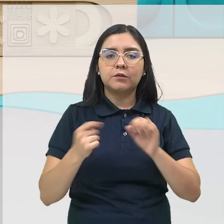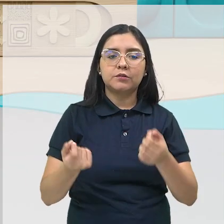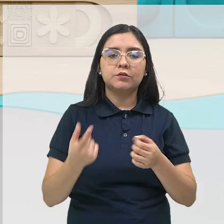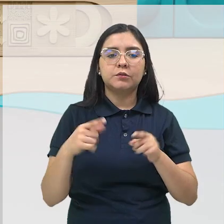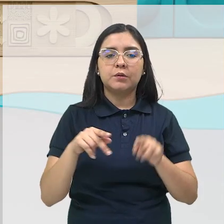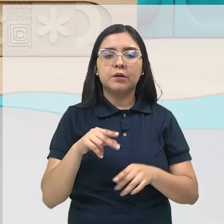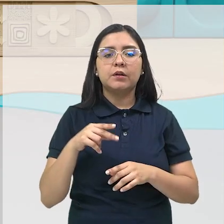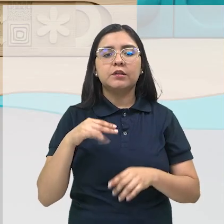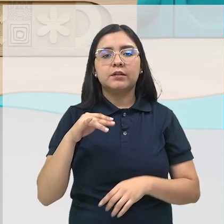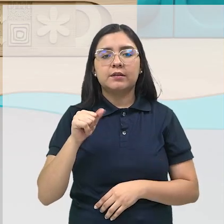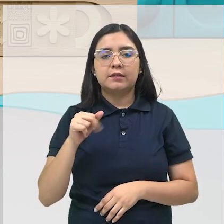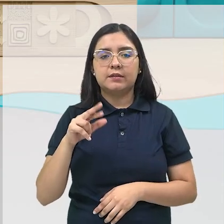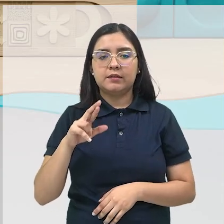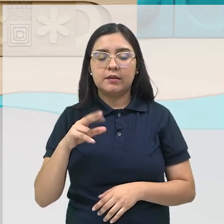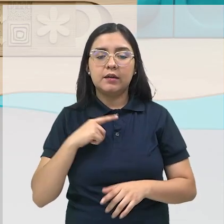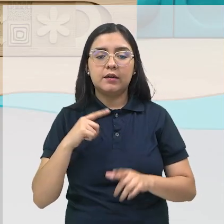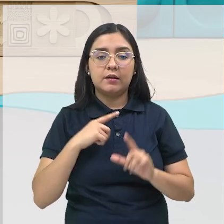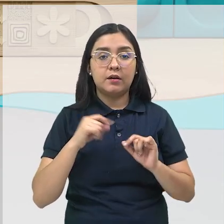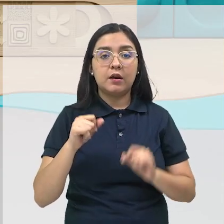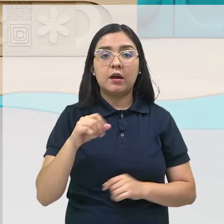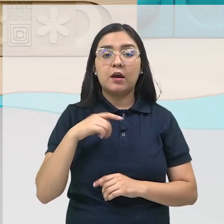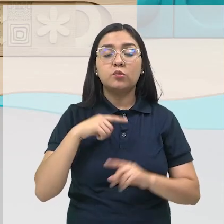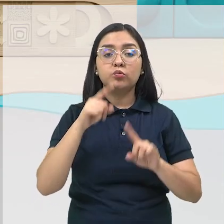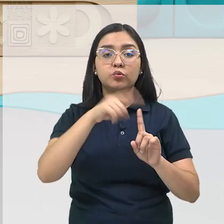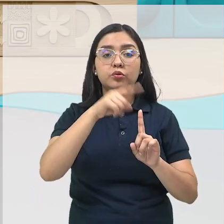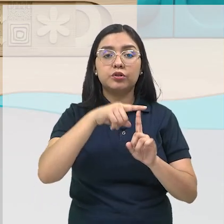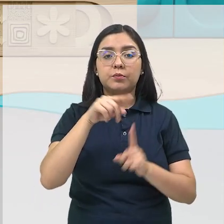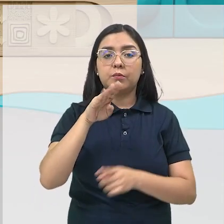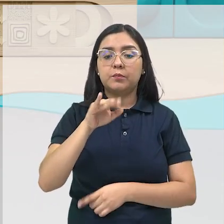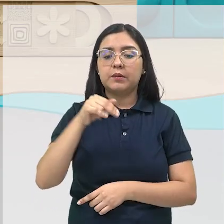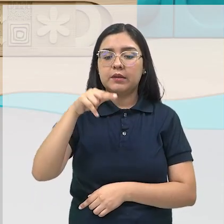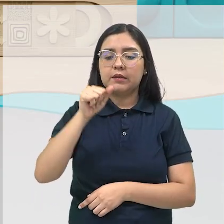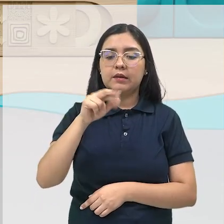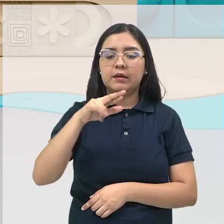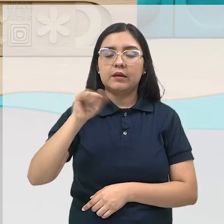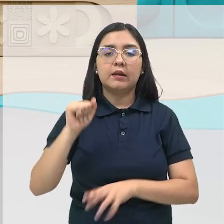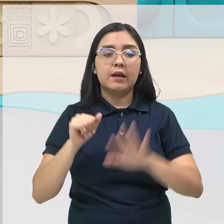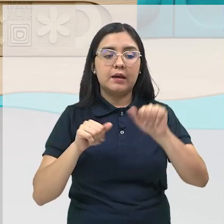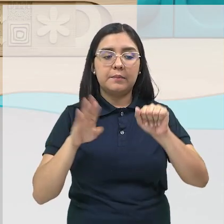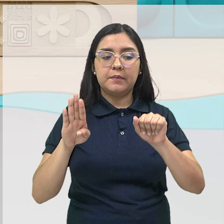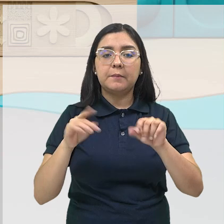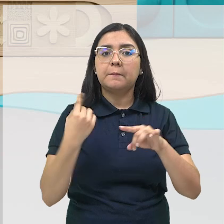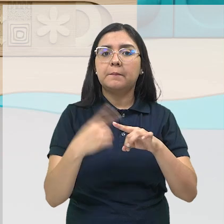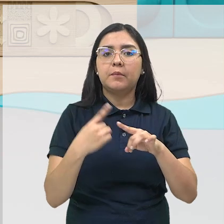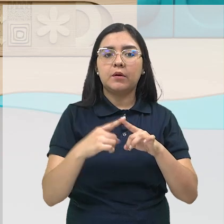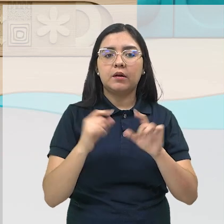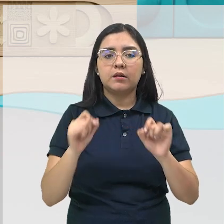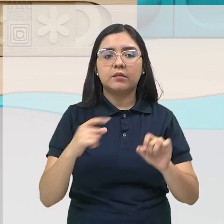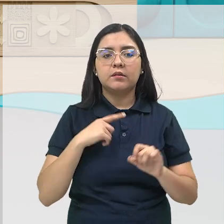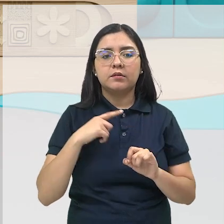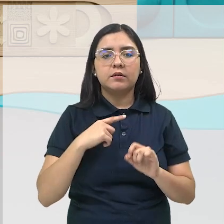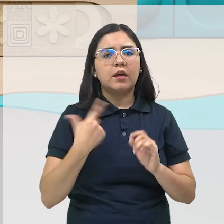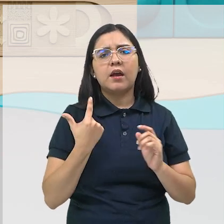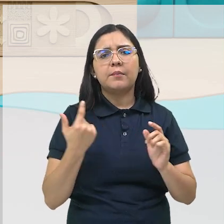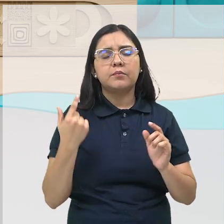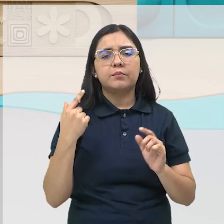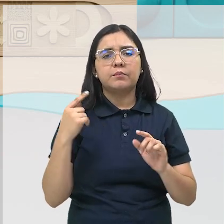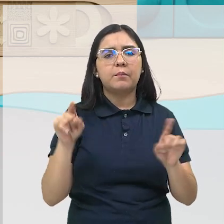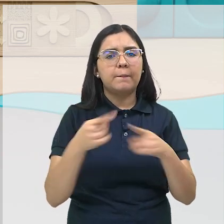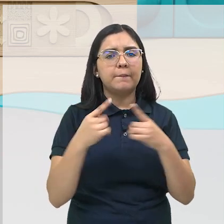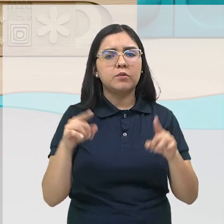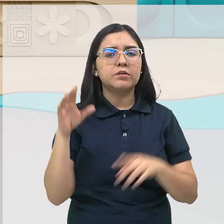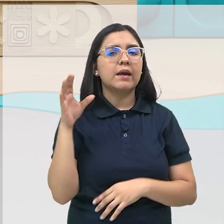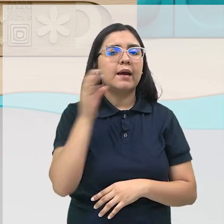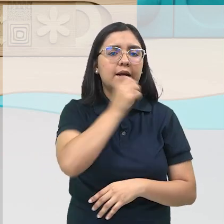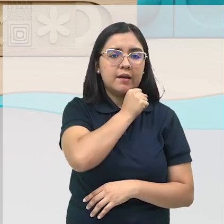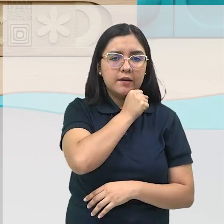formato binário, aquele primeiro que nós vimos, que era a parte A e B, porque elas não são músicas extensas. Cantou uma